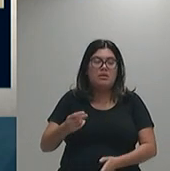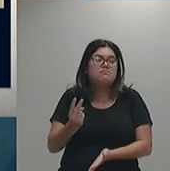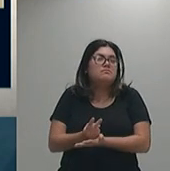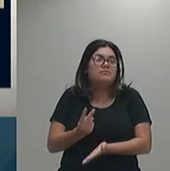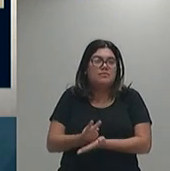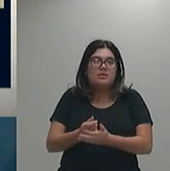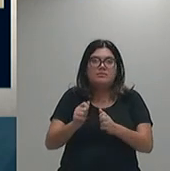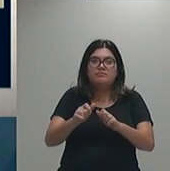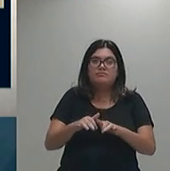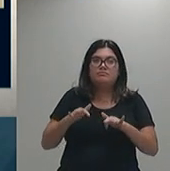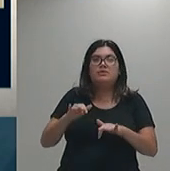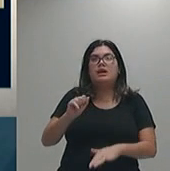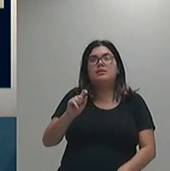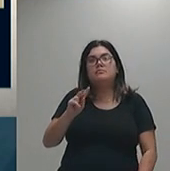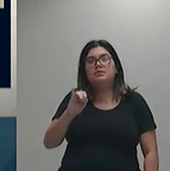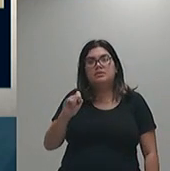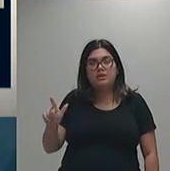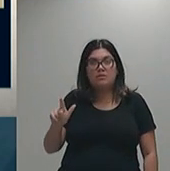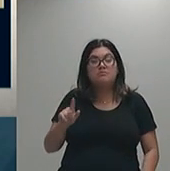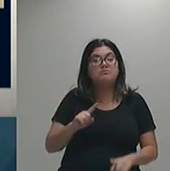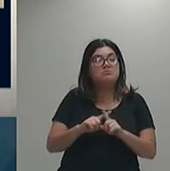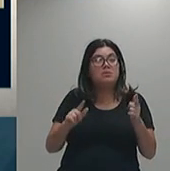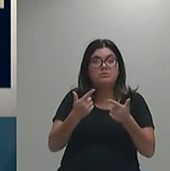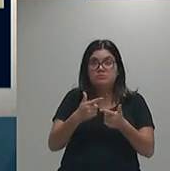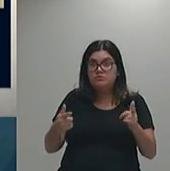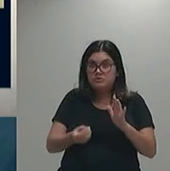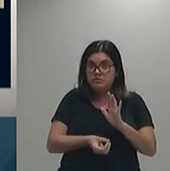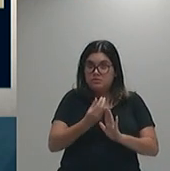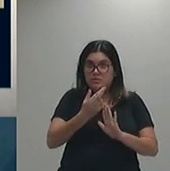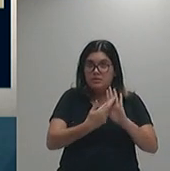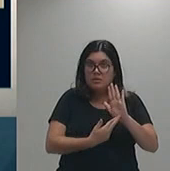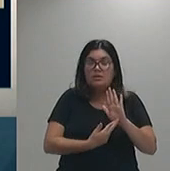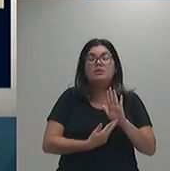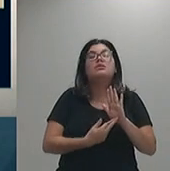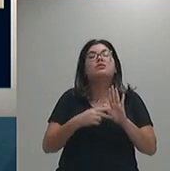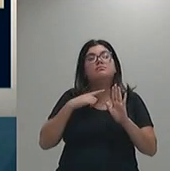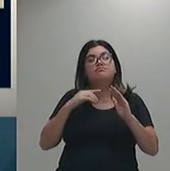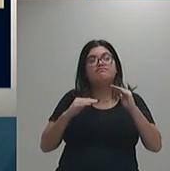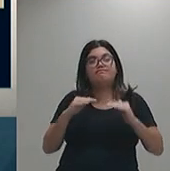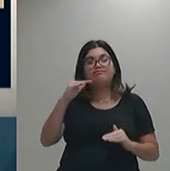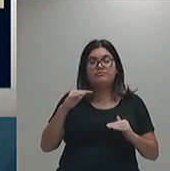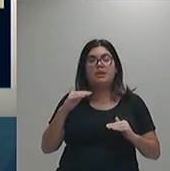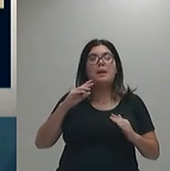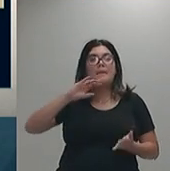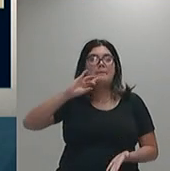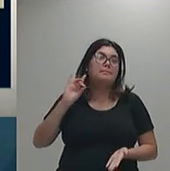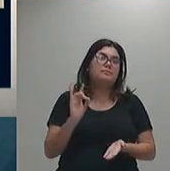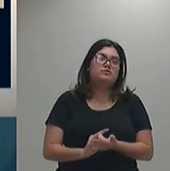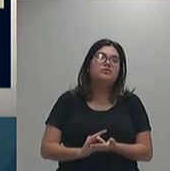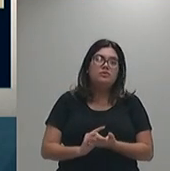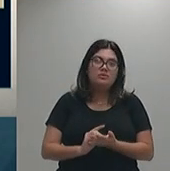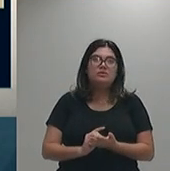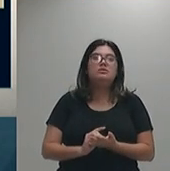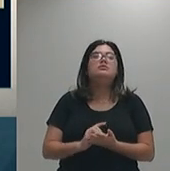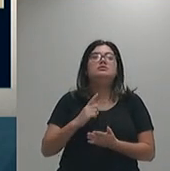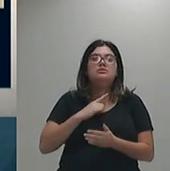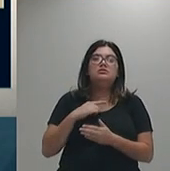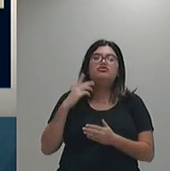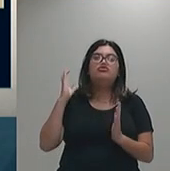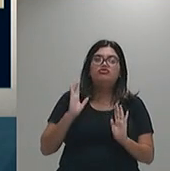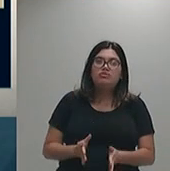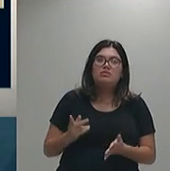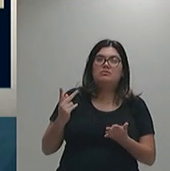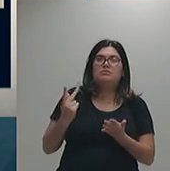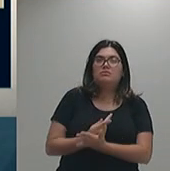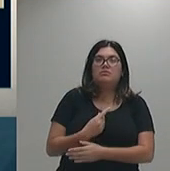o fato é que não surgiu essa regra o impasse absoluto e temos correndo duas AB